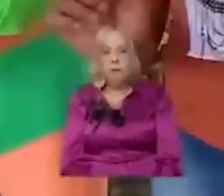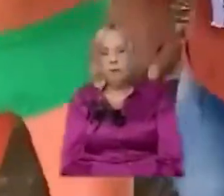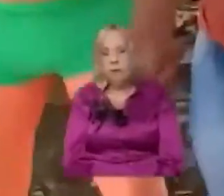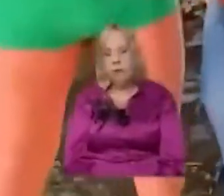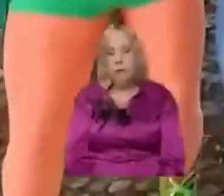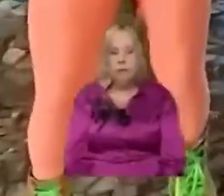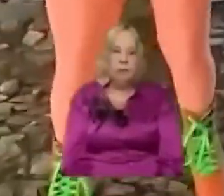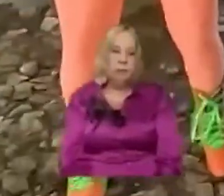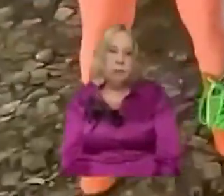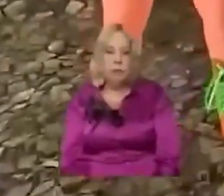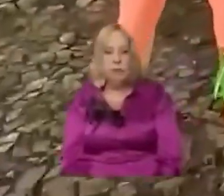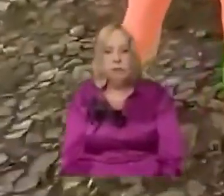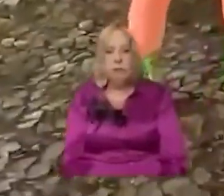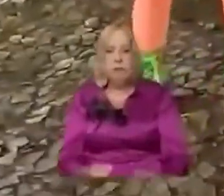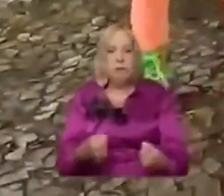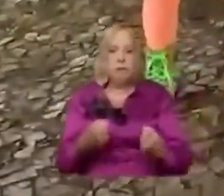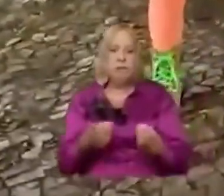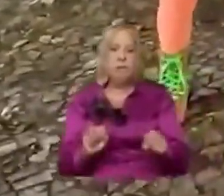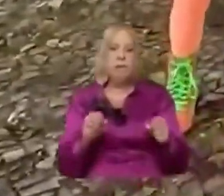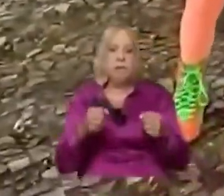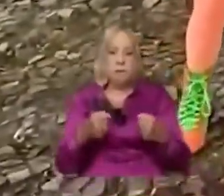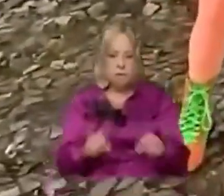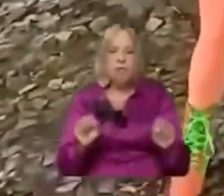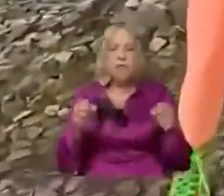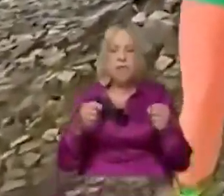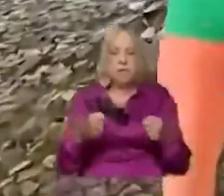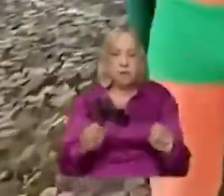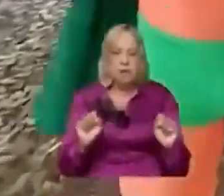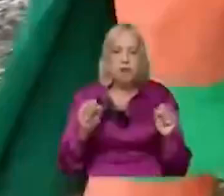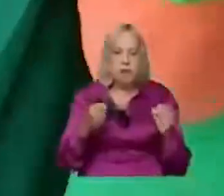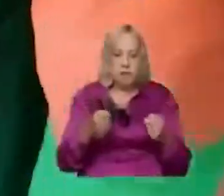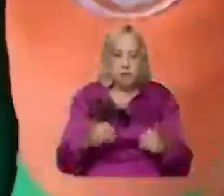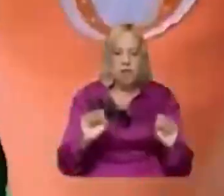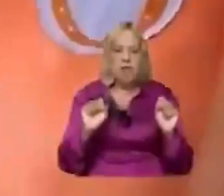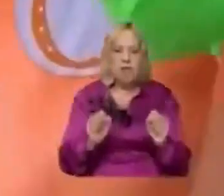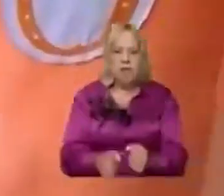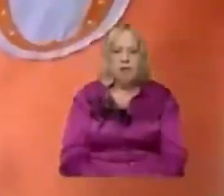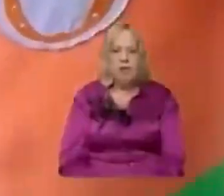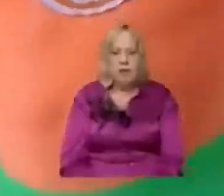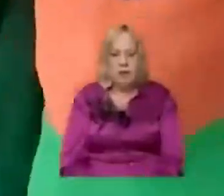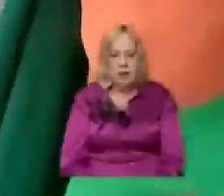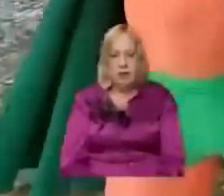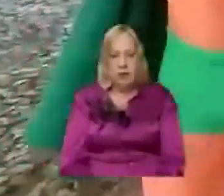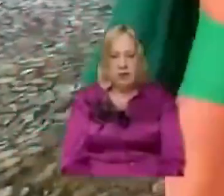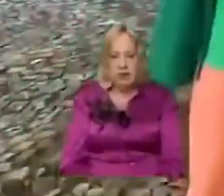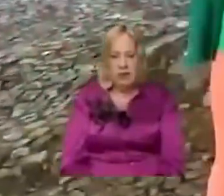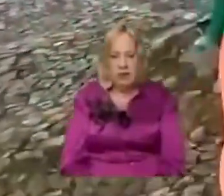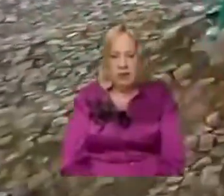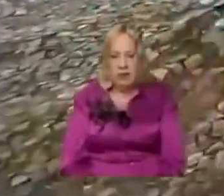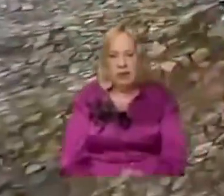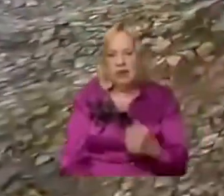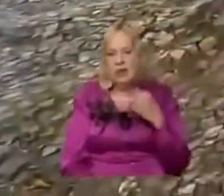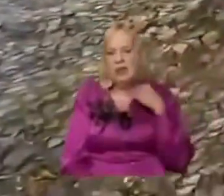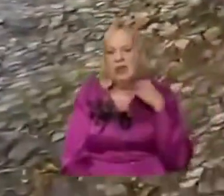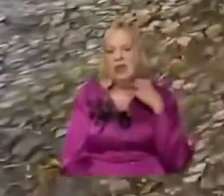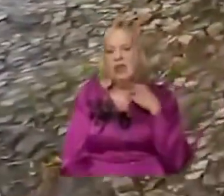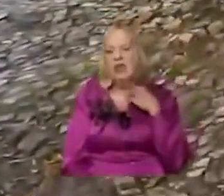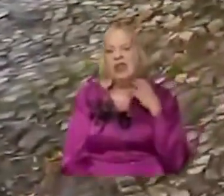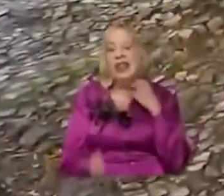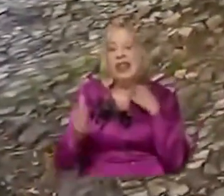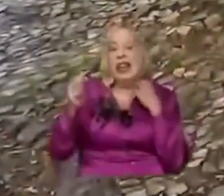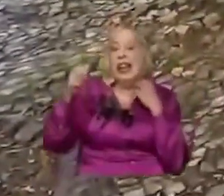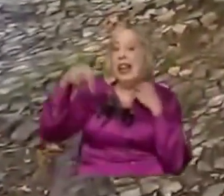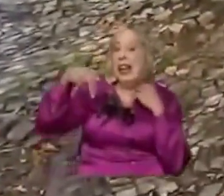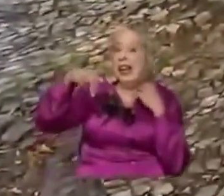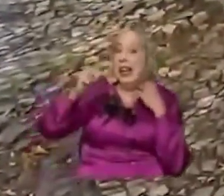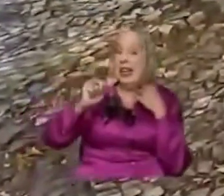De novo! atendendo a pedidos, a Ana